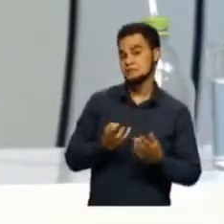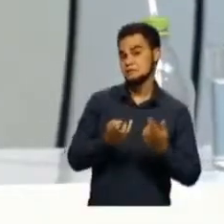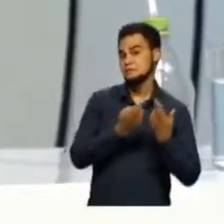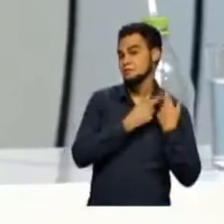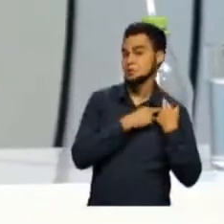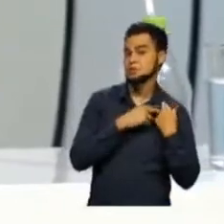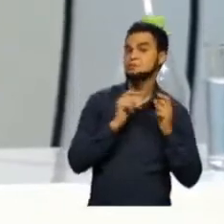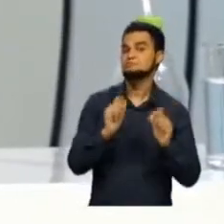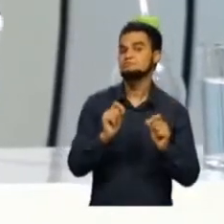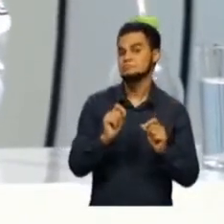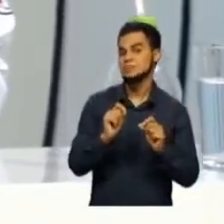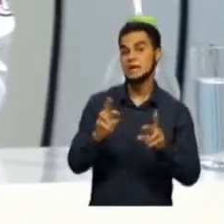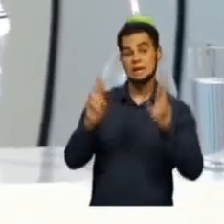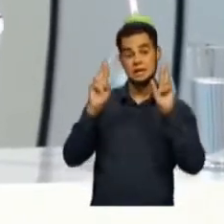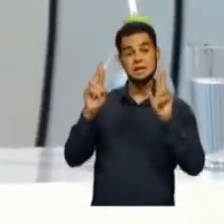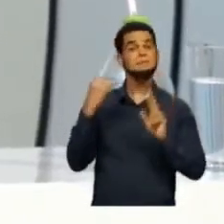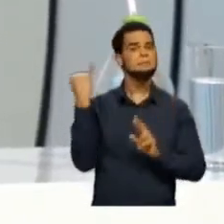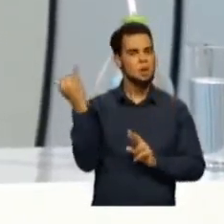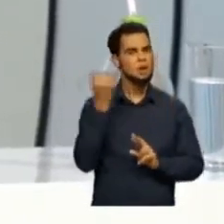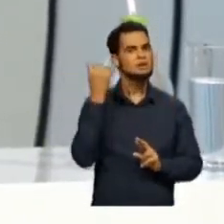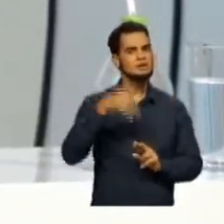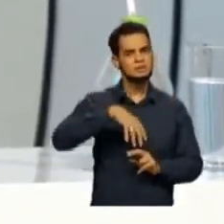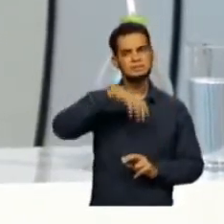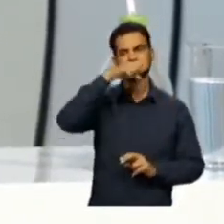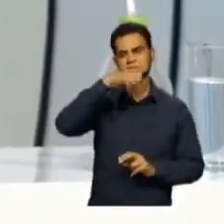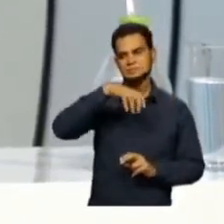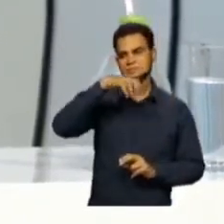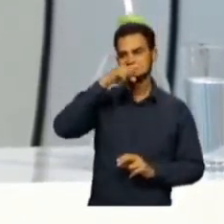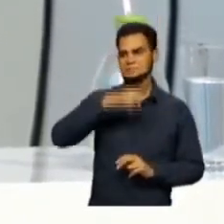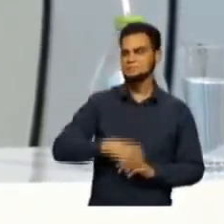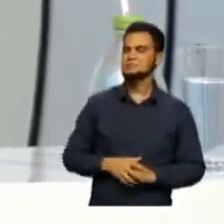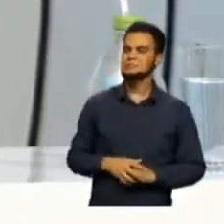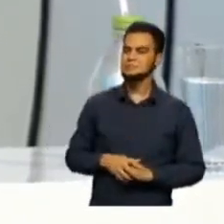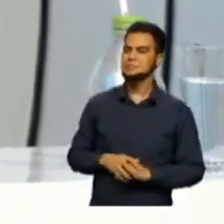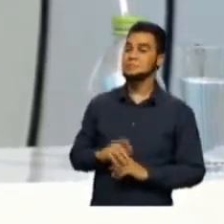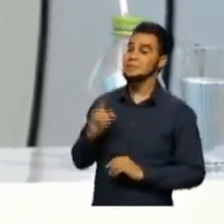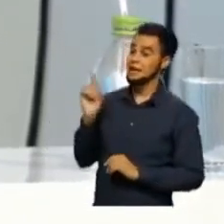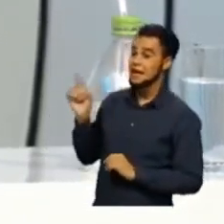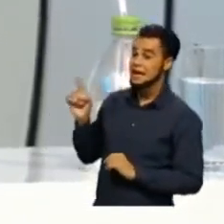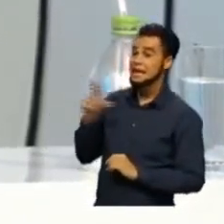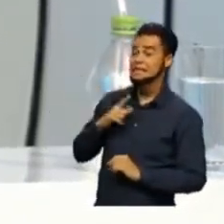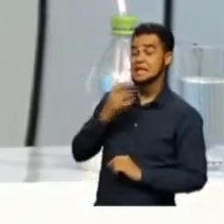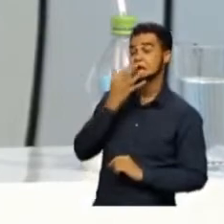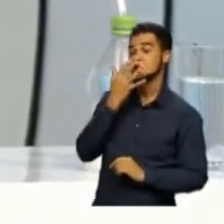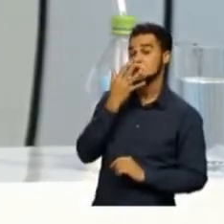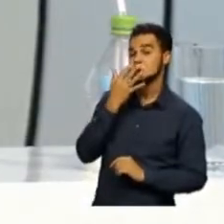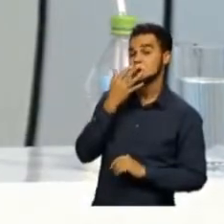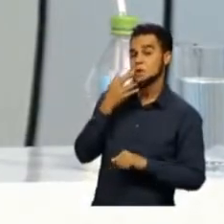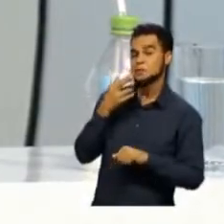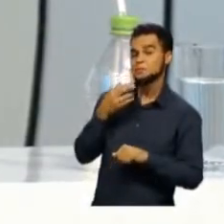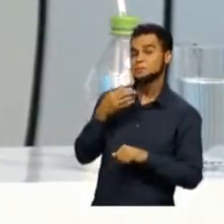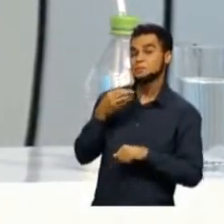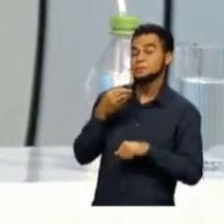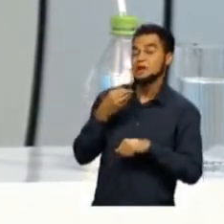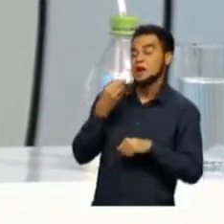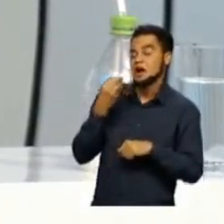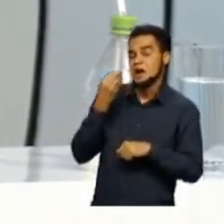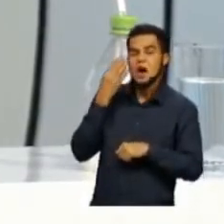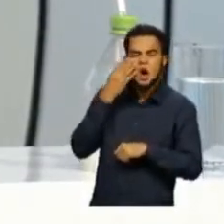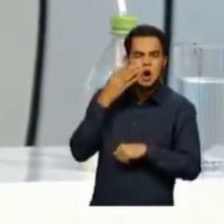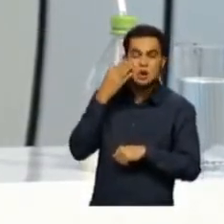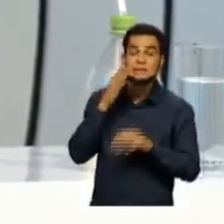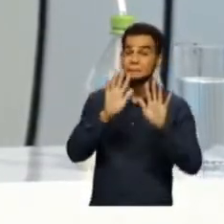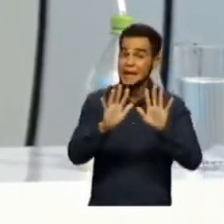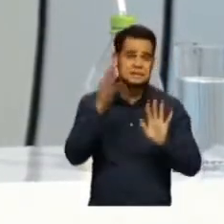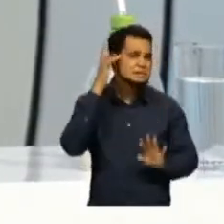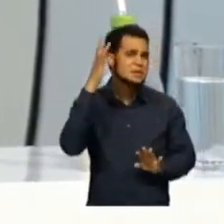de respiração. Esse pulmão, ele tem essa cor rosada, mas imagina aí se fosse um fumante, um pulmão de alguém que